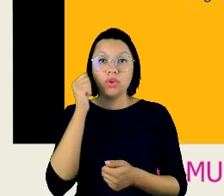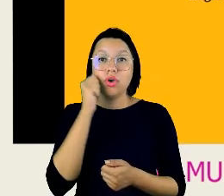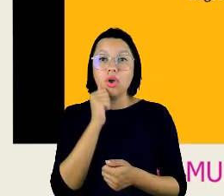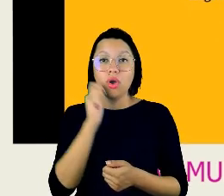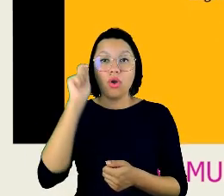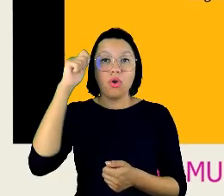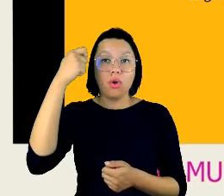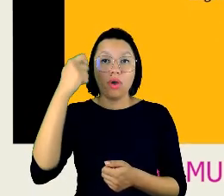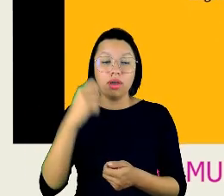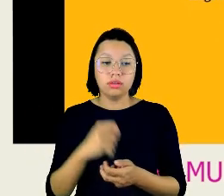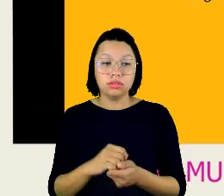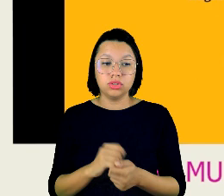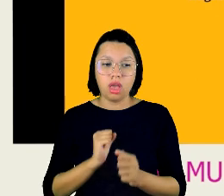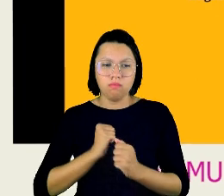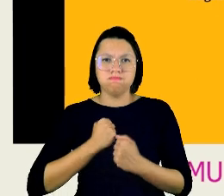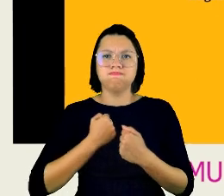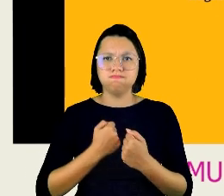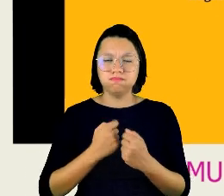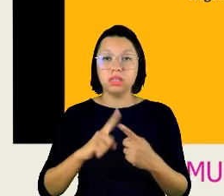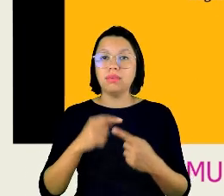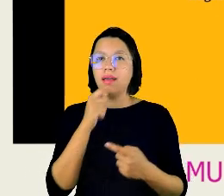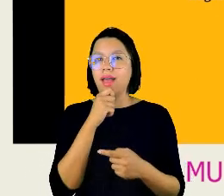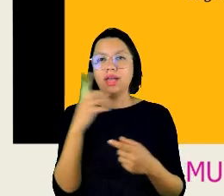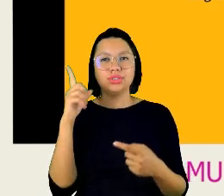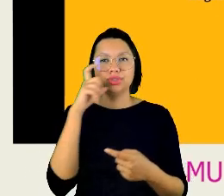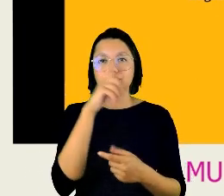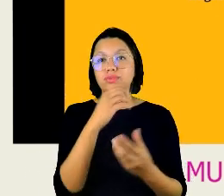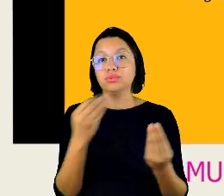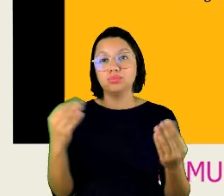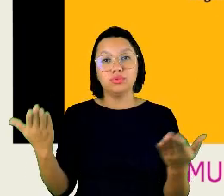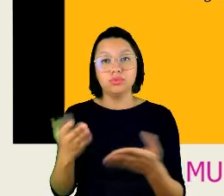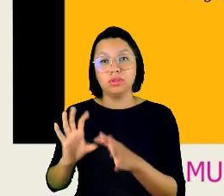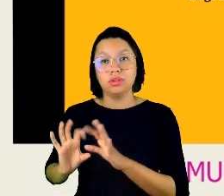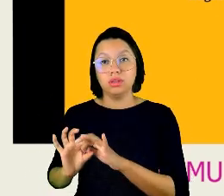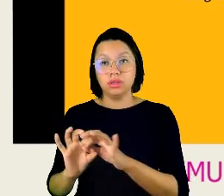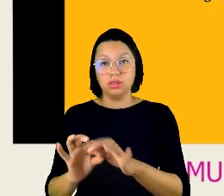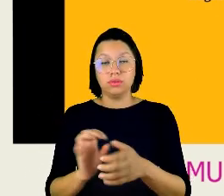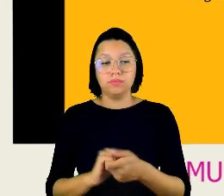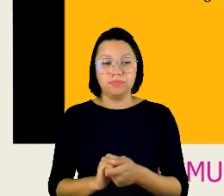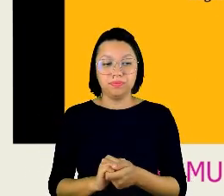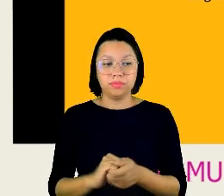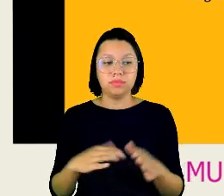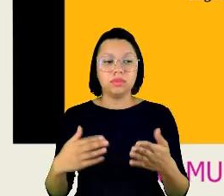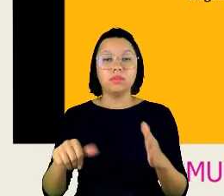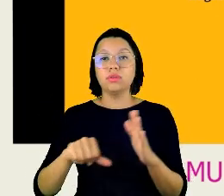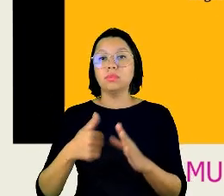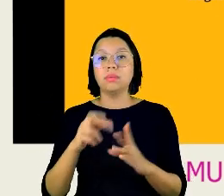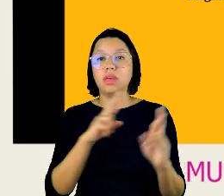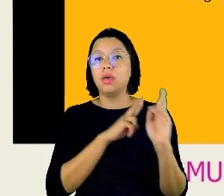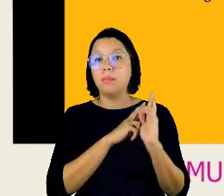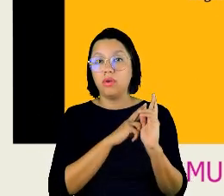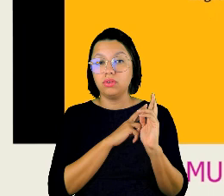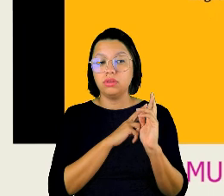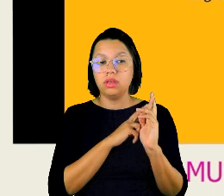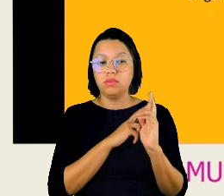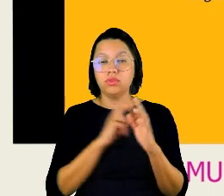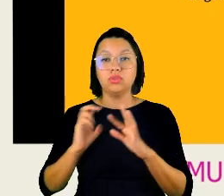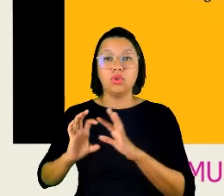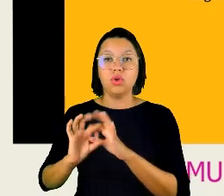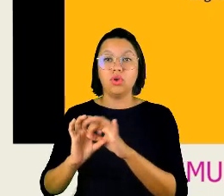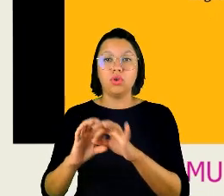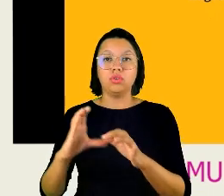mulheres negras de resistirem, mas ainda muito difícil nesse contexto. Então, as primeiras responsáveis no